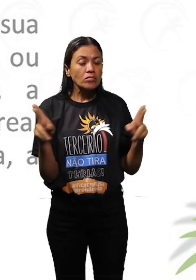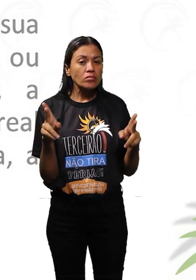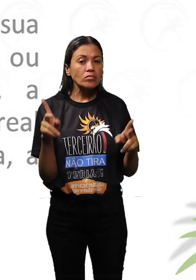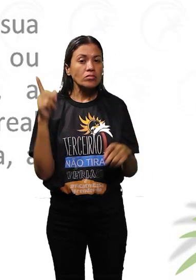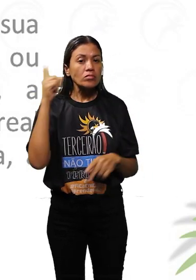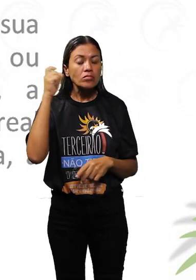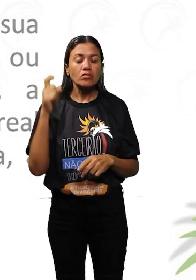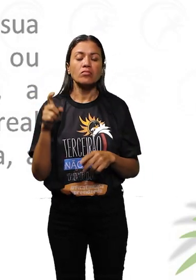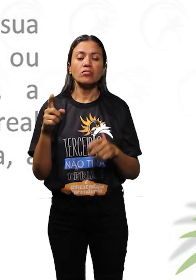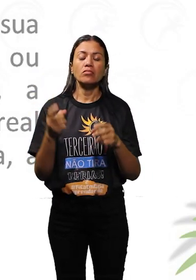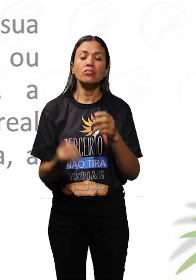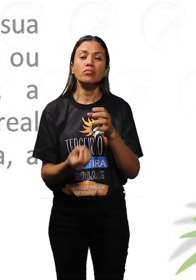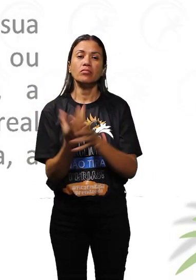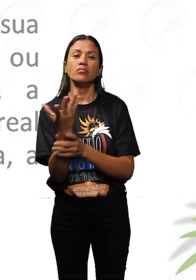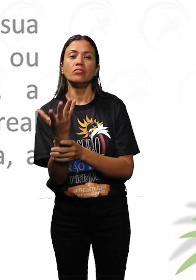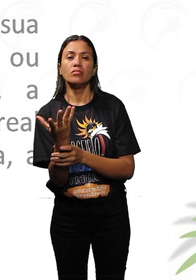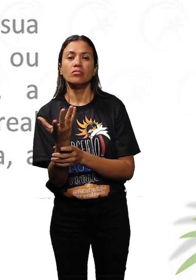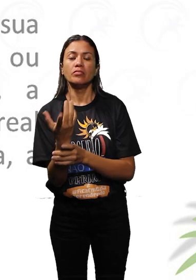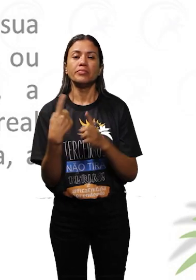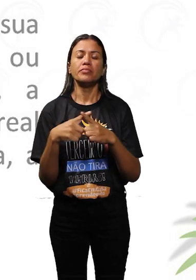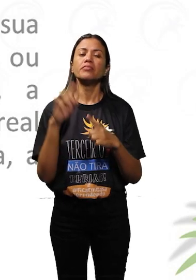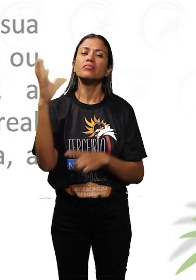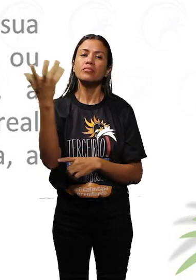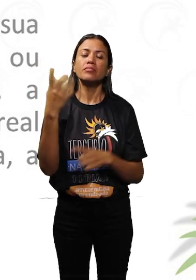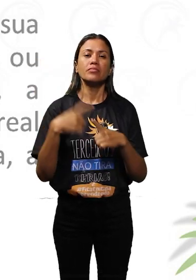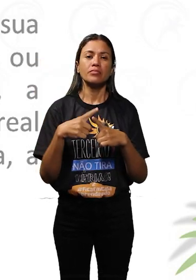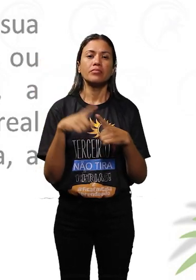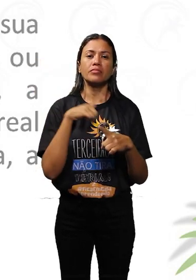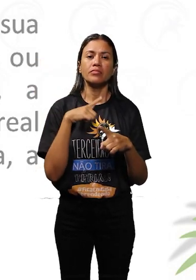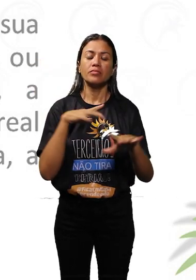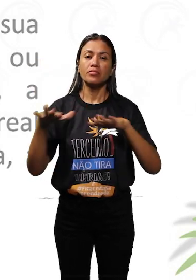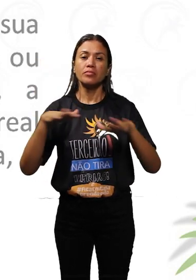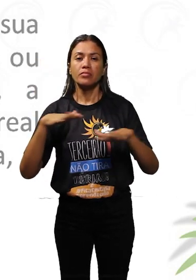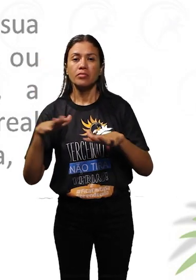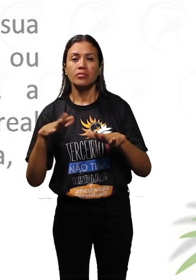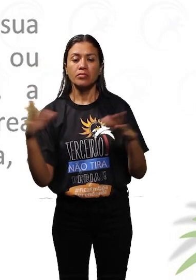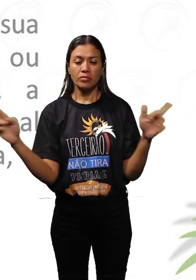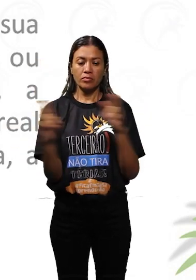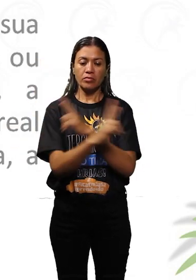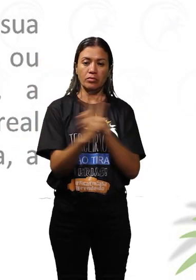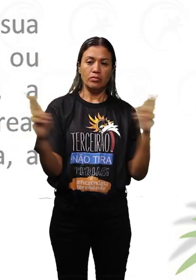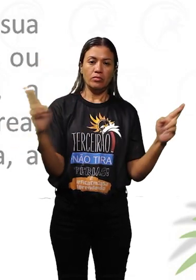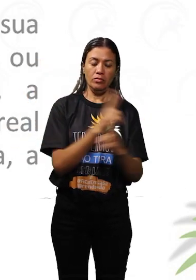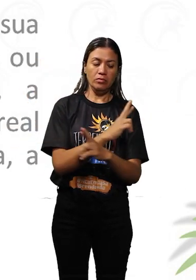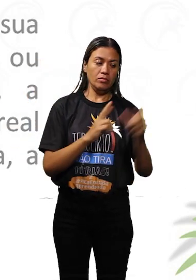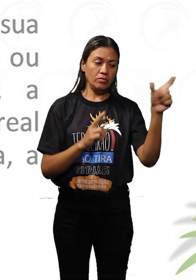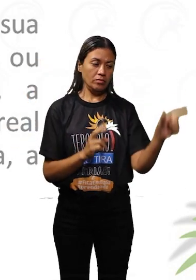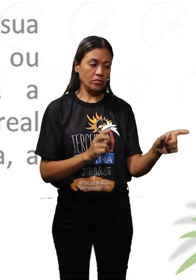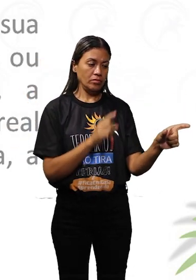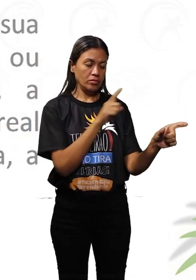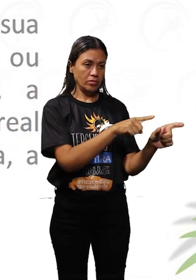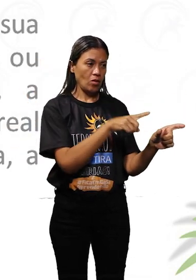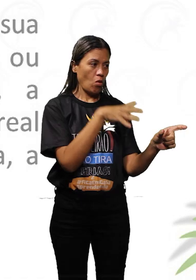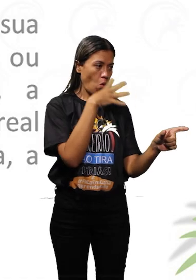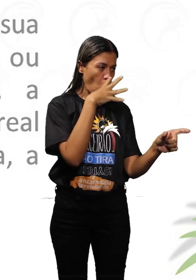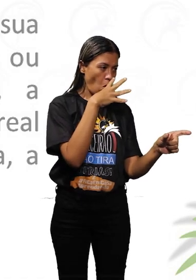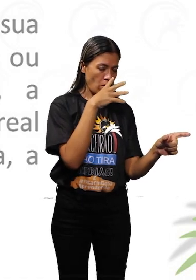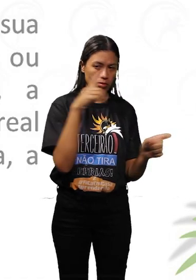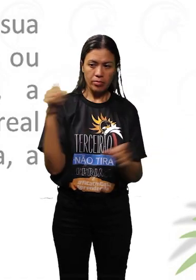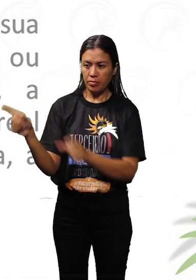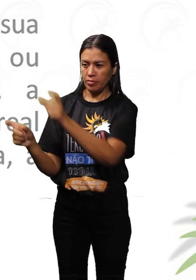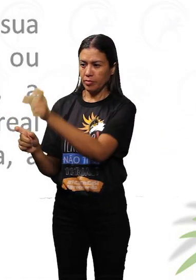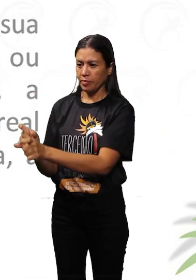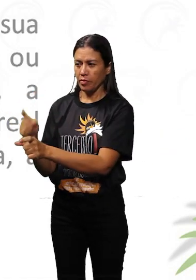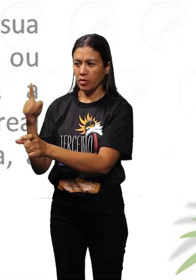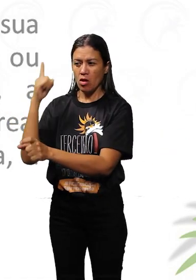observador parado ou não, né? Não interessa se ele está parado ou não. Interessa que tem movimento relativo entre eles. Enquanto a ambulância se aproxima, a frequência